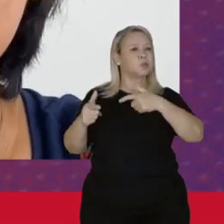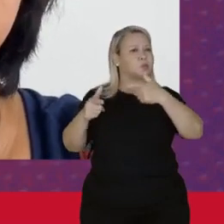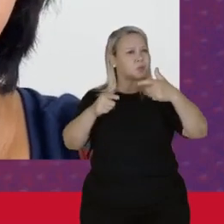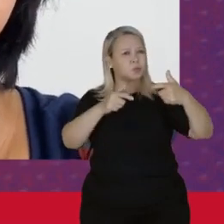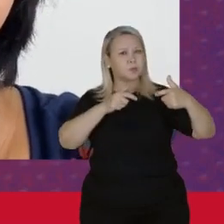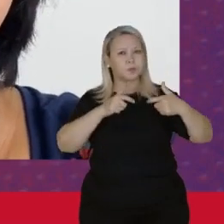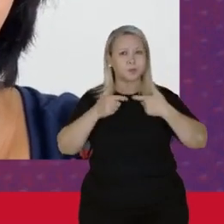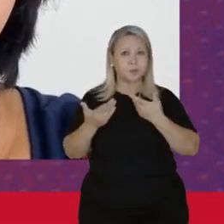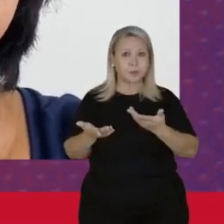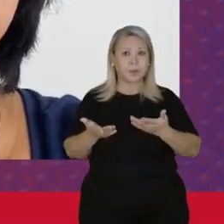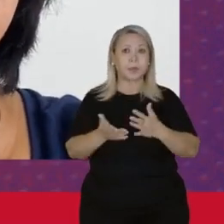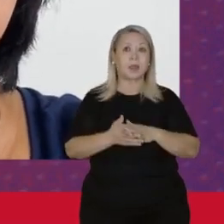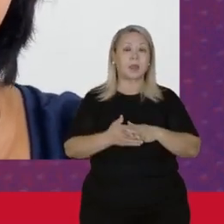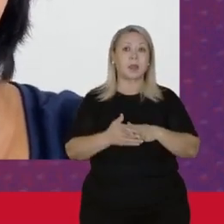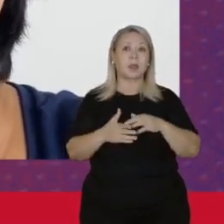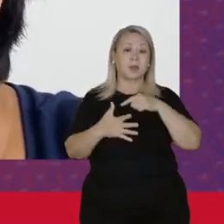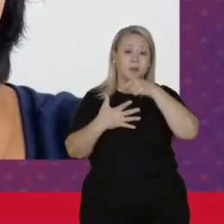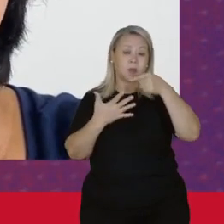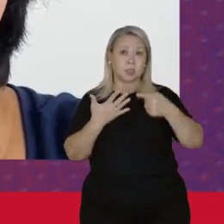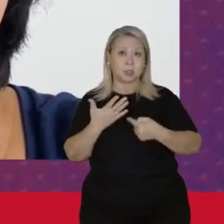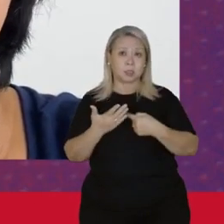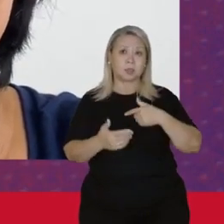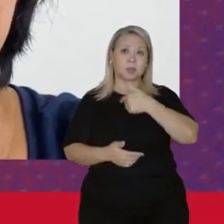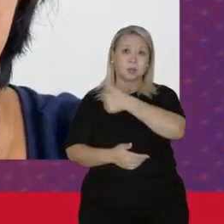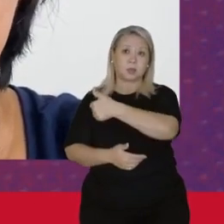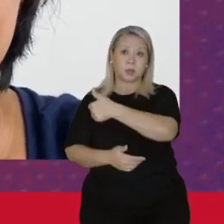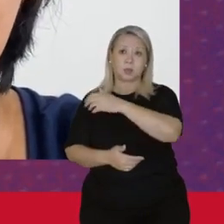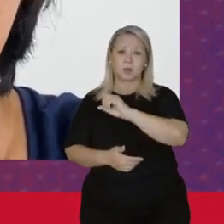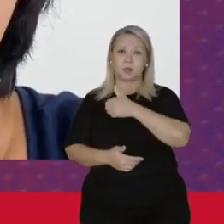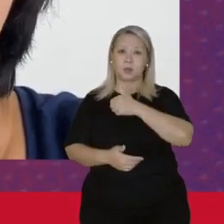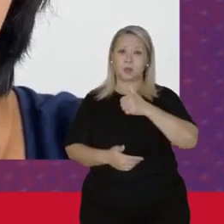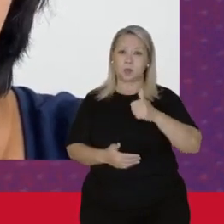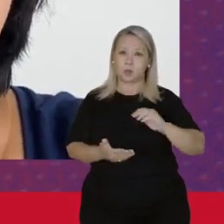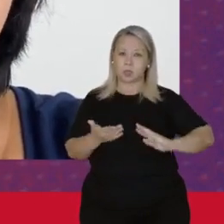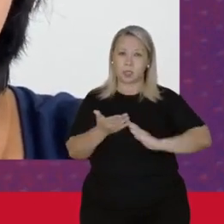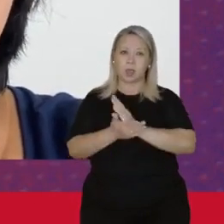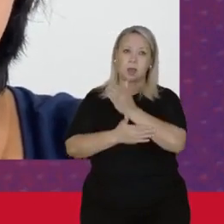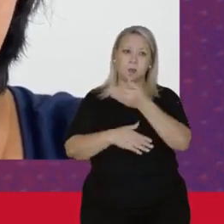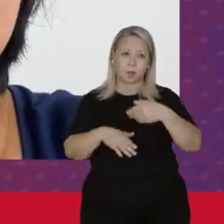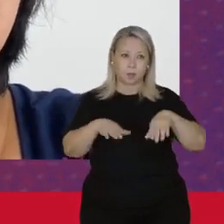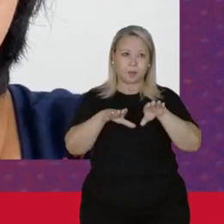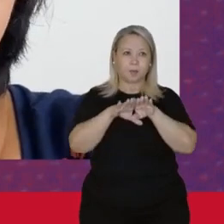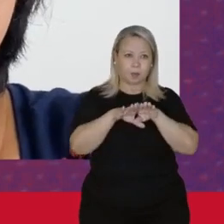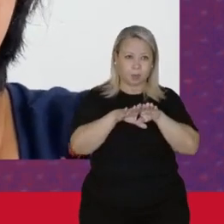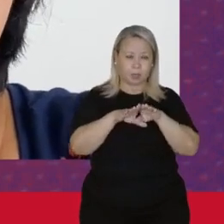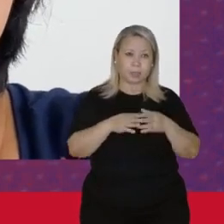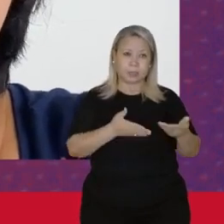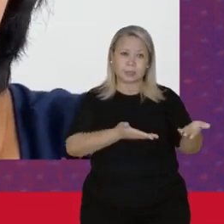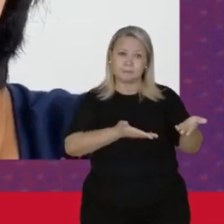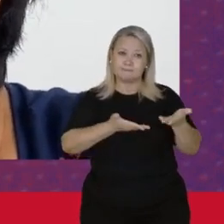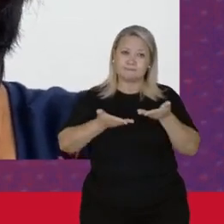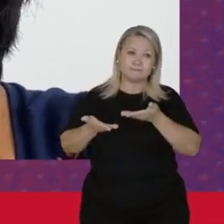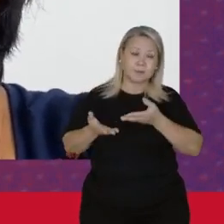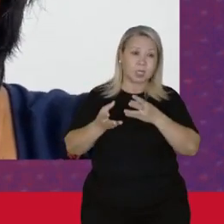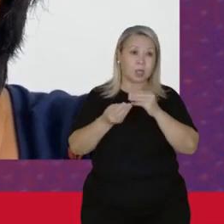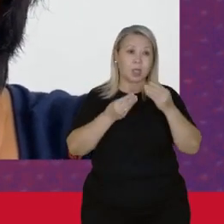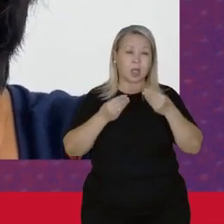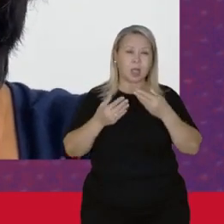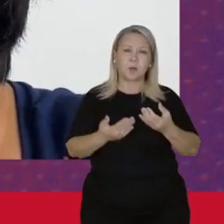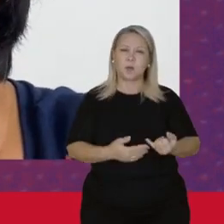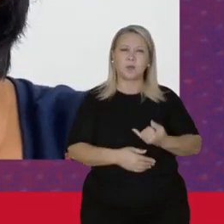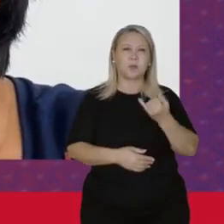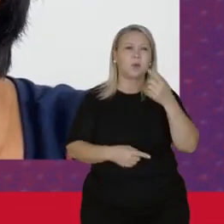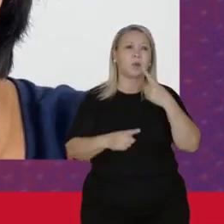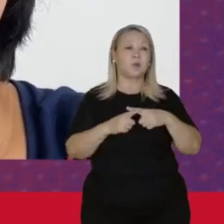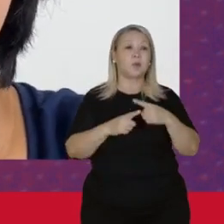instâncias e em 2011 aprovou a sua paridade. Isso é muito relevante